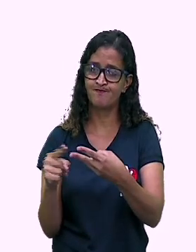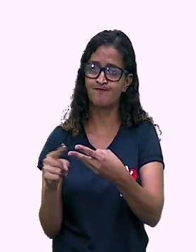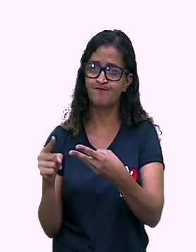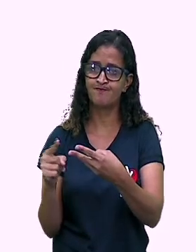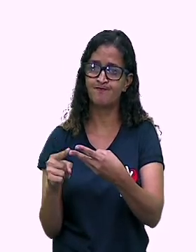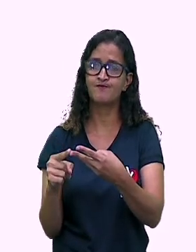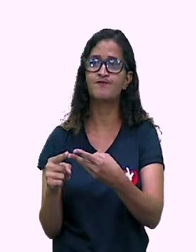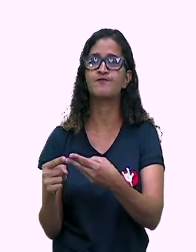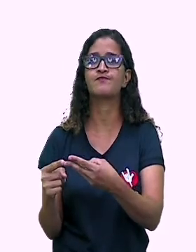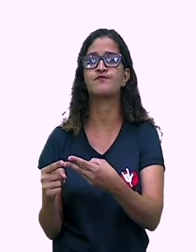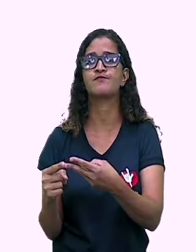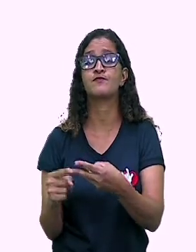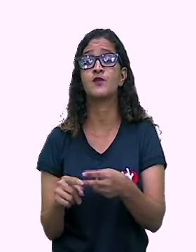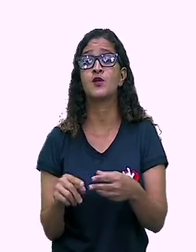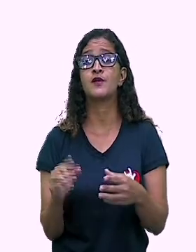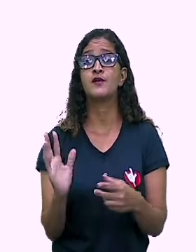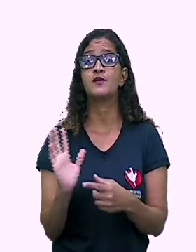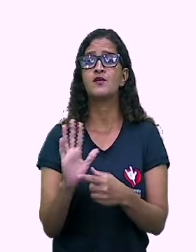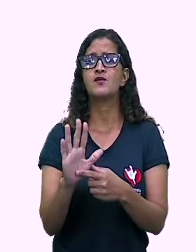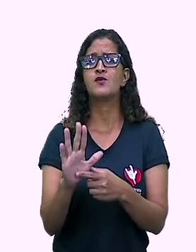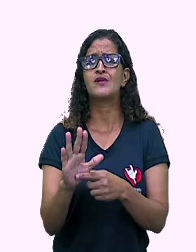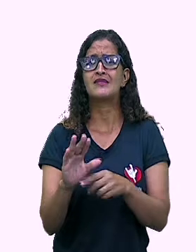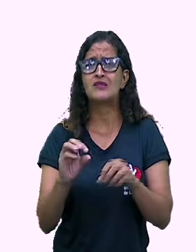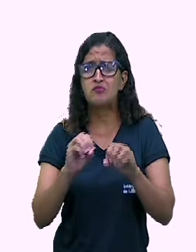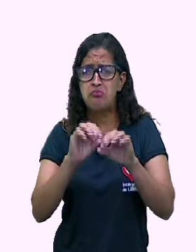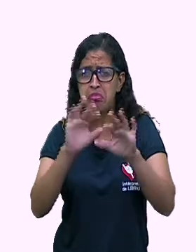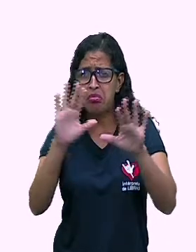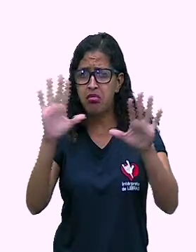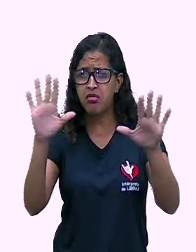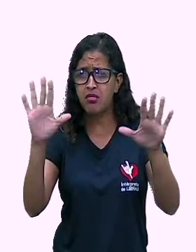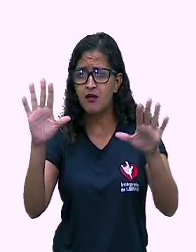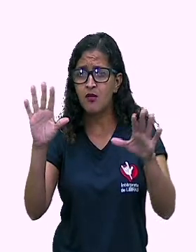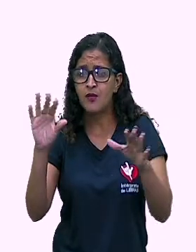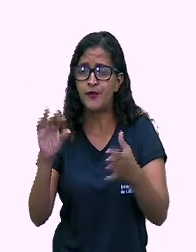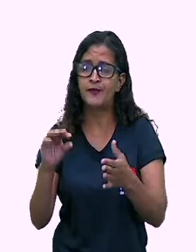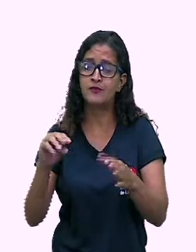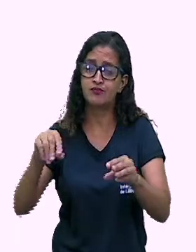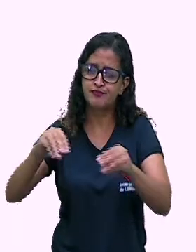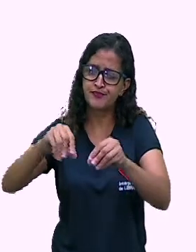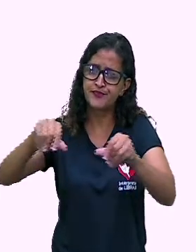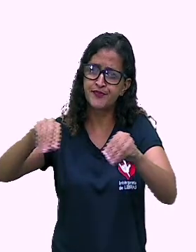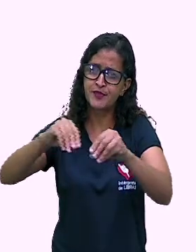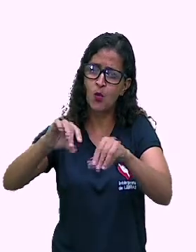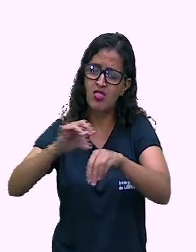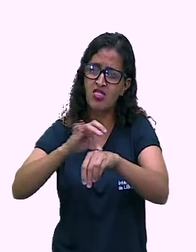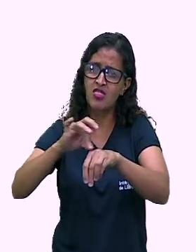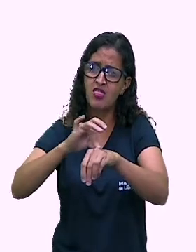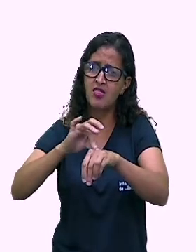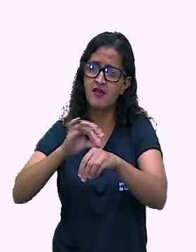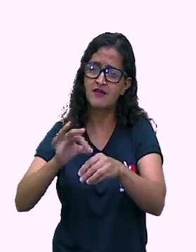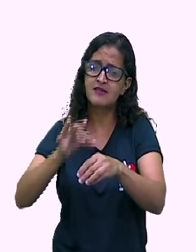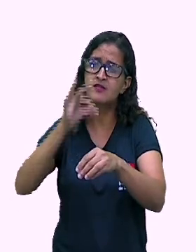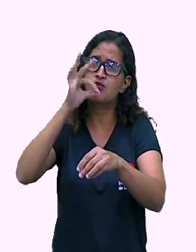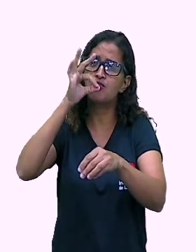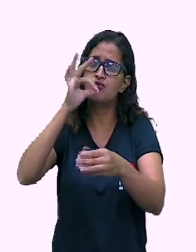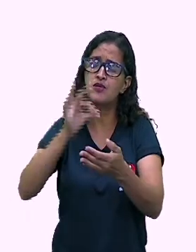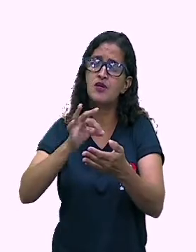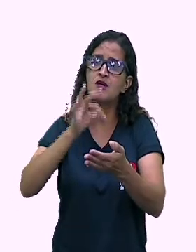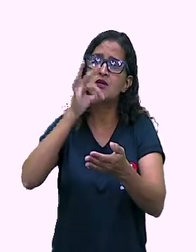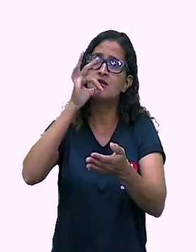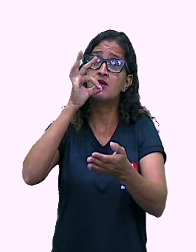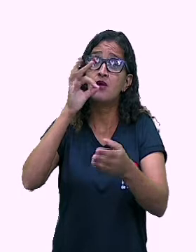irreversível. Outra coisa, a claridade. A claridade, ela pode ser um fator